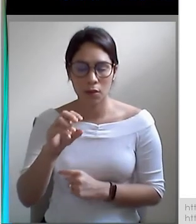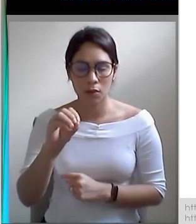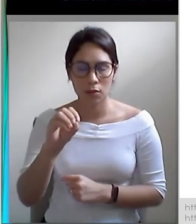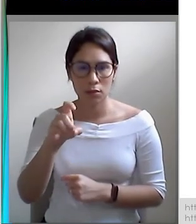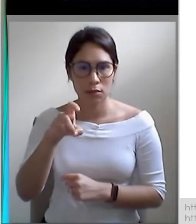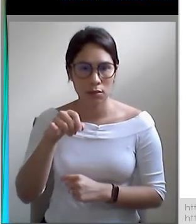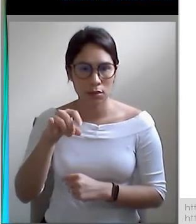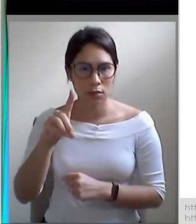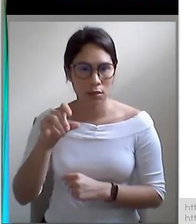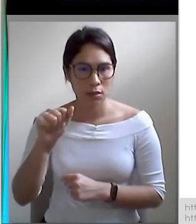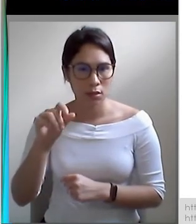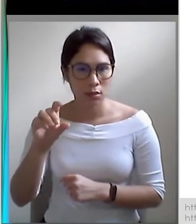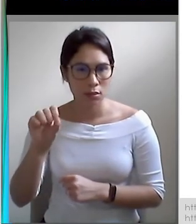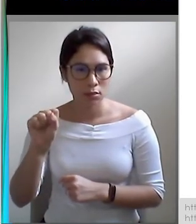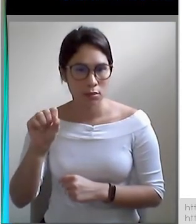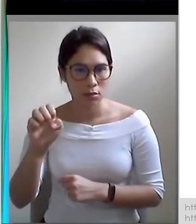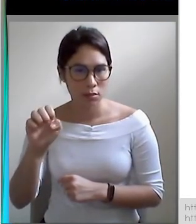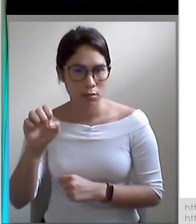peroxidases,